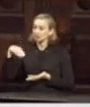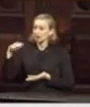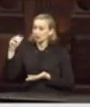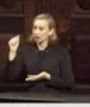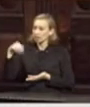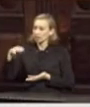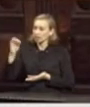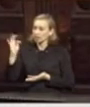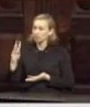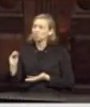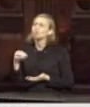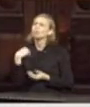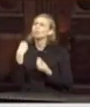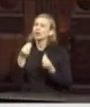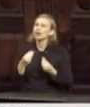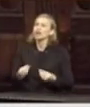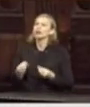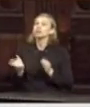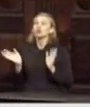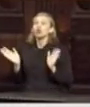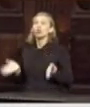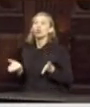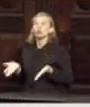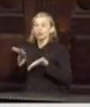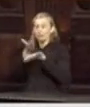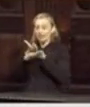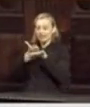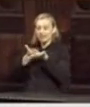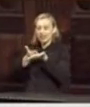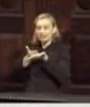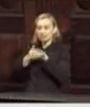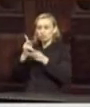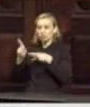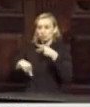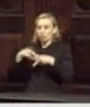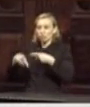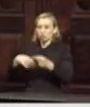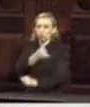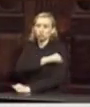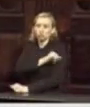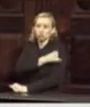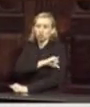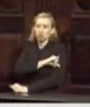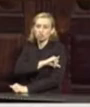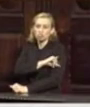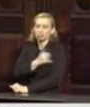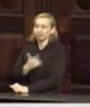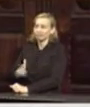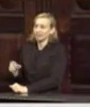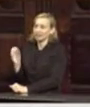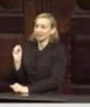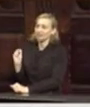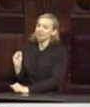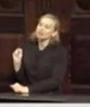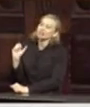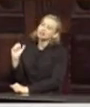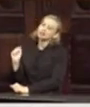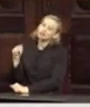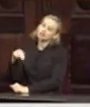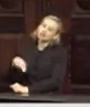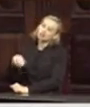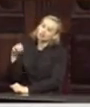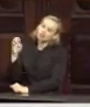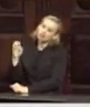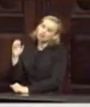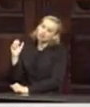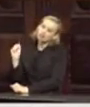quadro de que ainda hoje metade da população do Rio de Janeiro vive sem saneamento. Uma parcela considerável